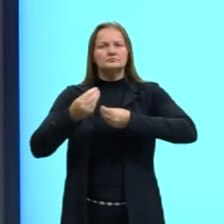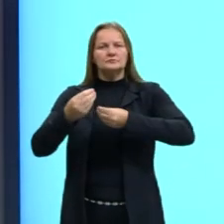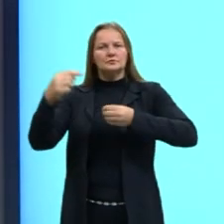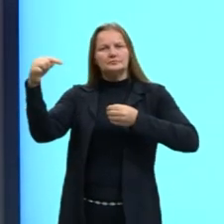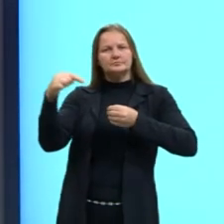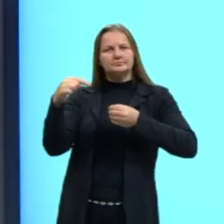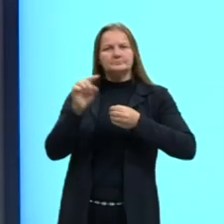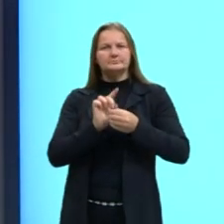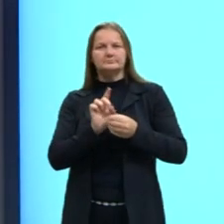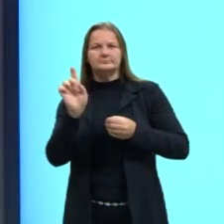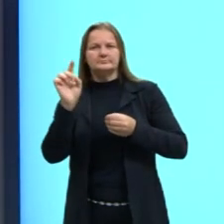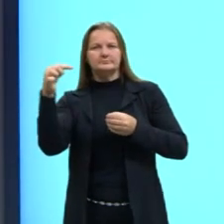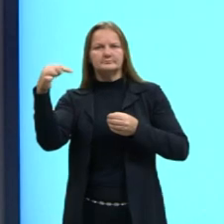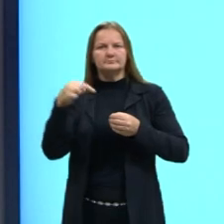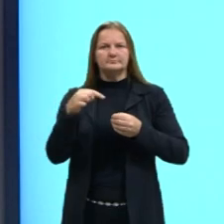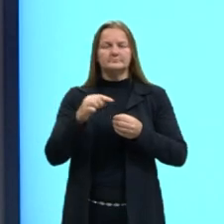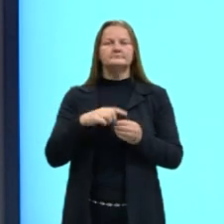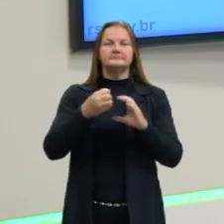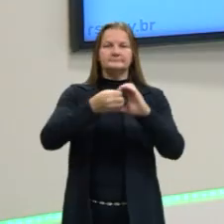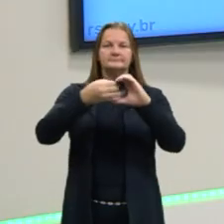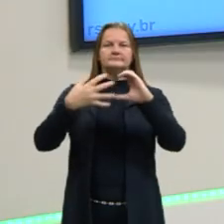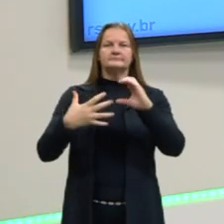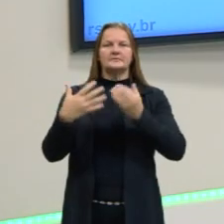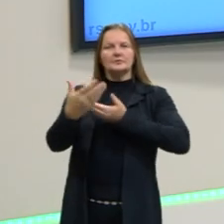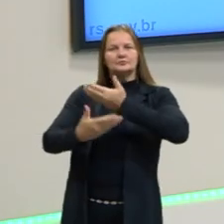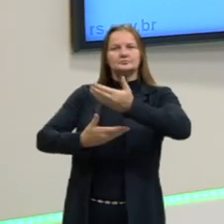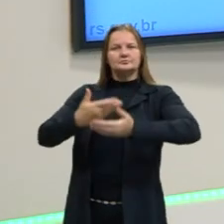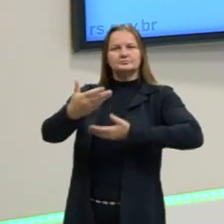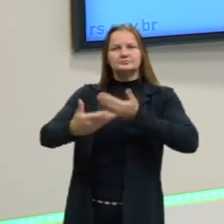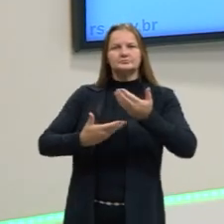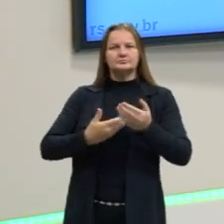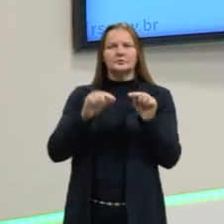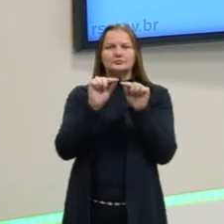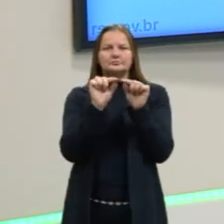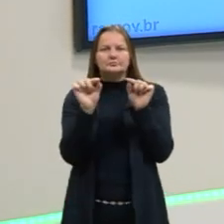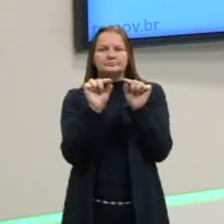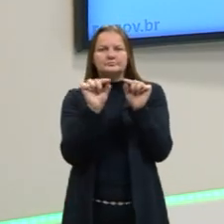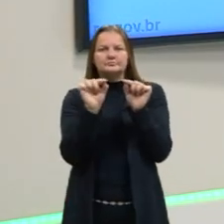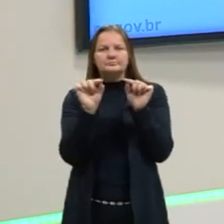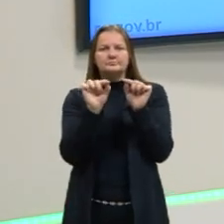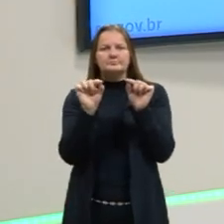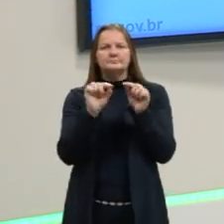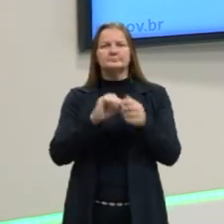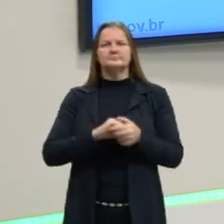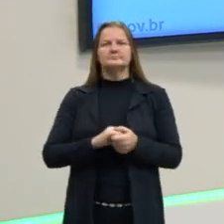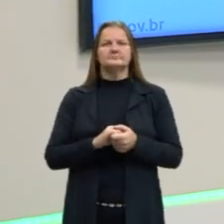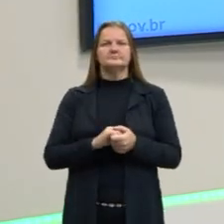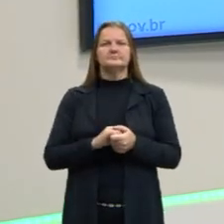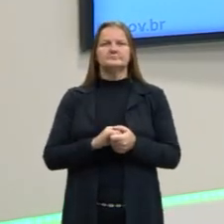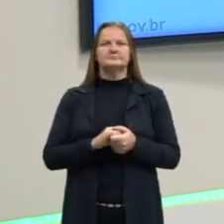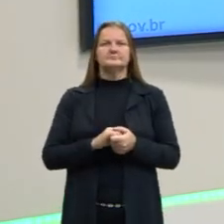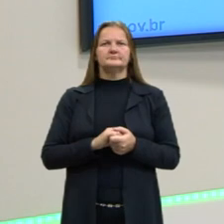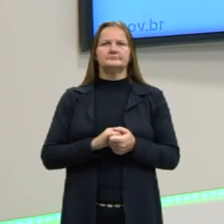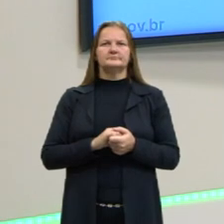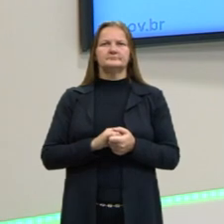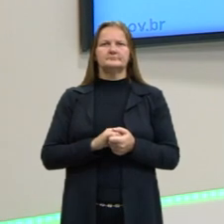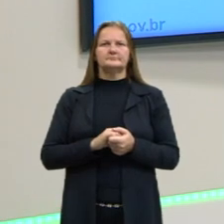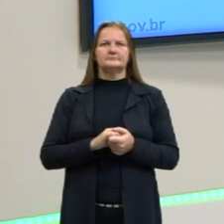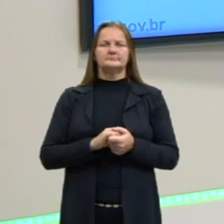Flash nha e quando compartilha faz aquele risquinho né o risco da do compartilhamento ali